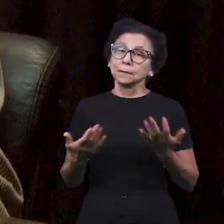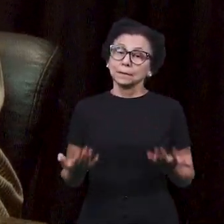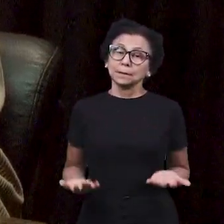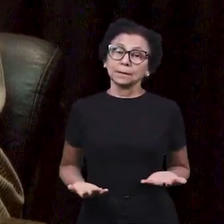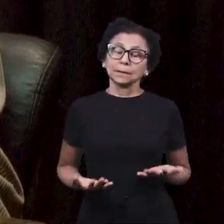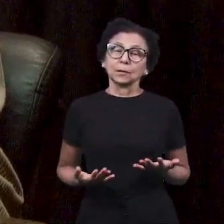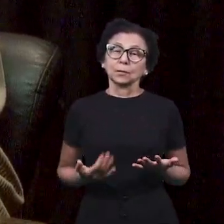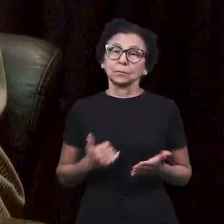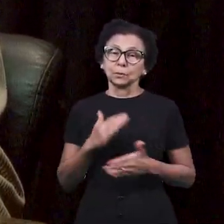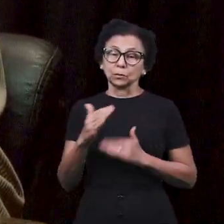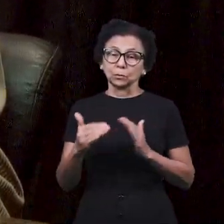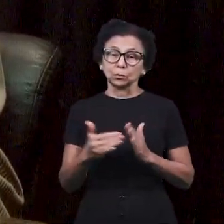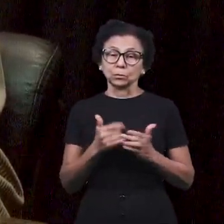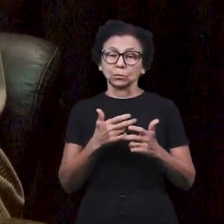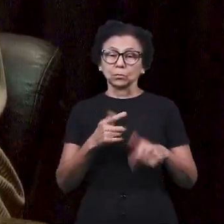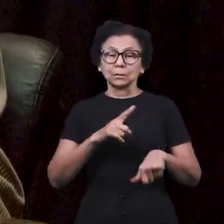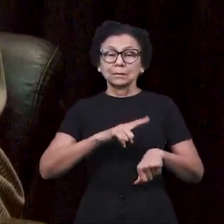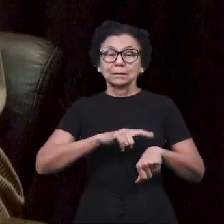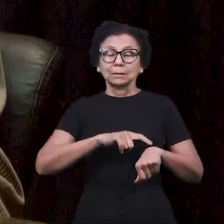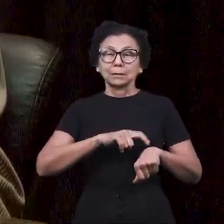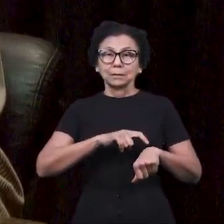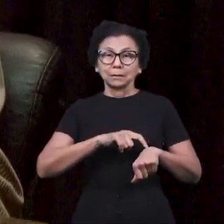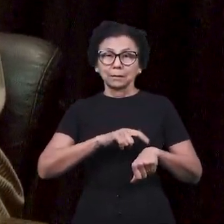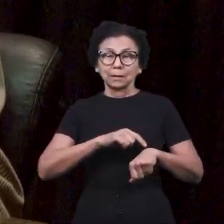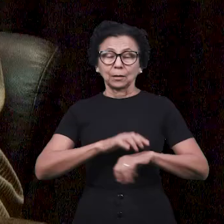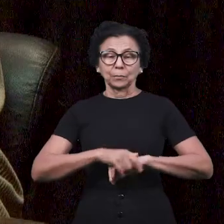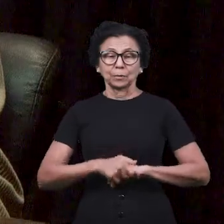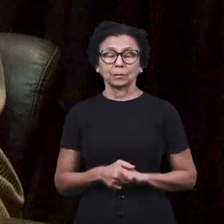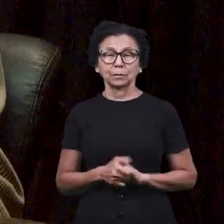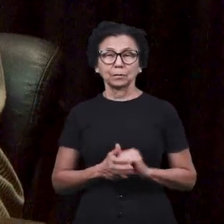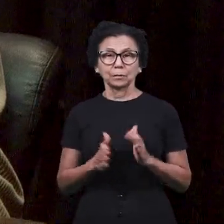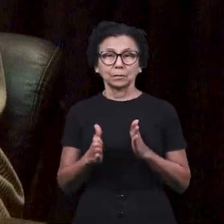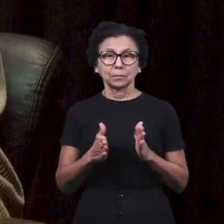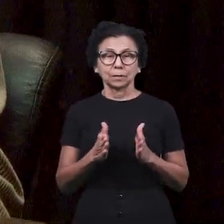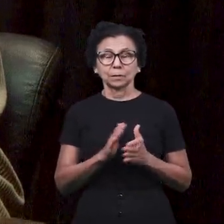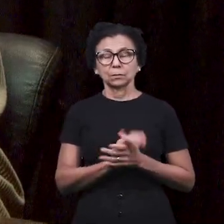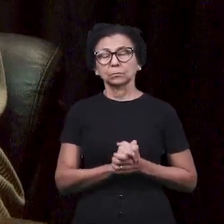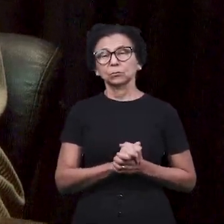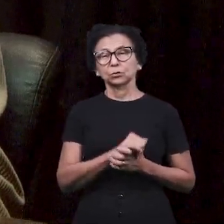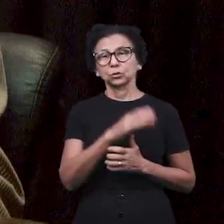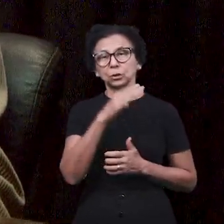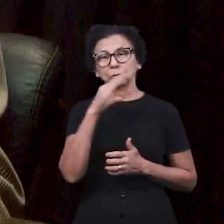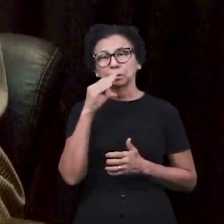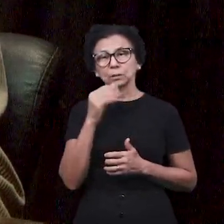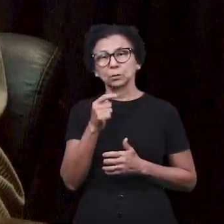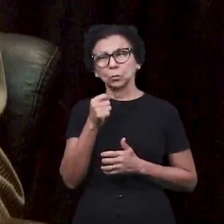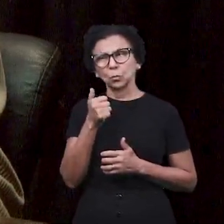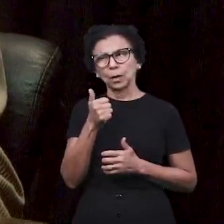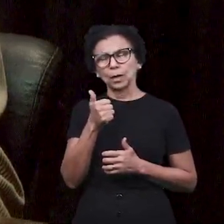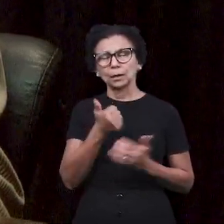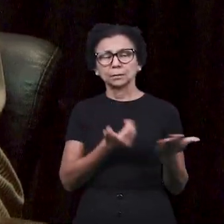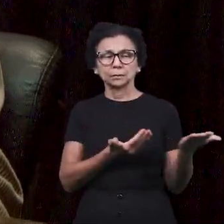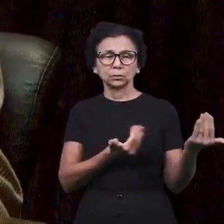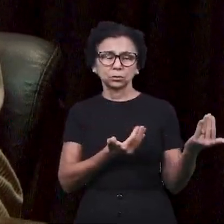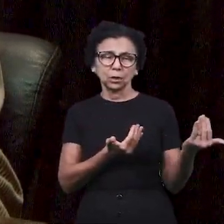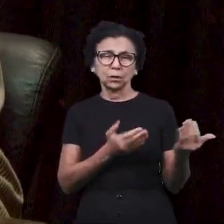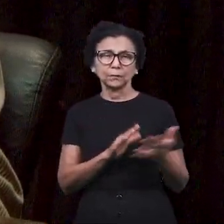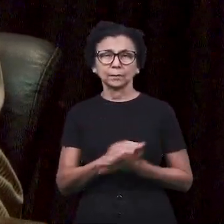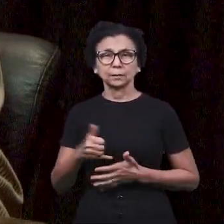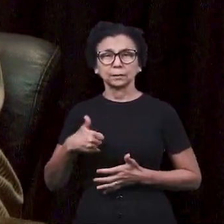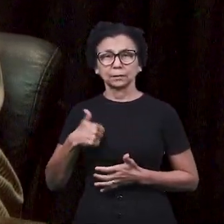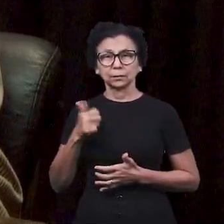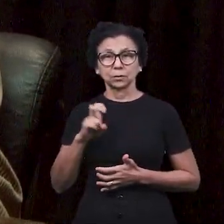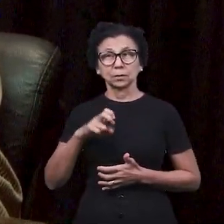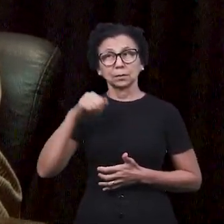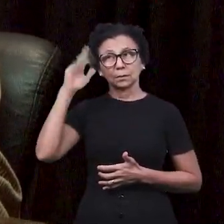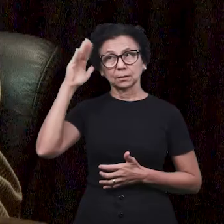para tudo, na adolescência e no início da juventude, nós estamos falando ali daqueles que vão até os 15 anos, depois completam